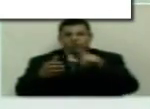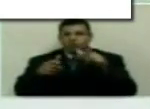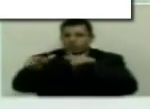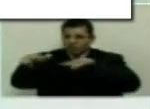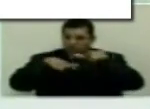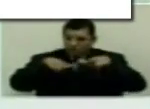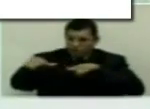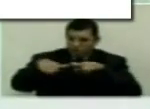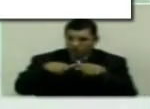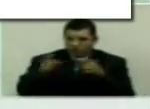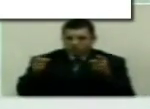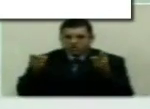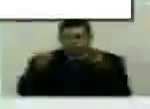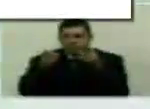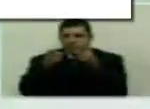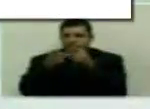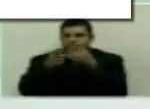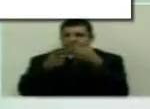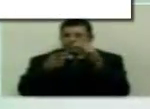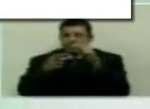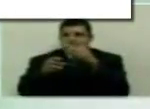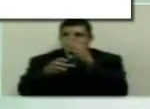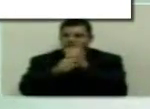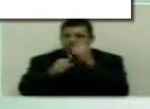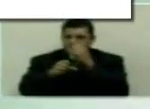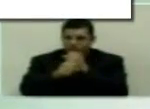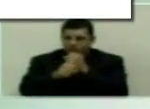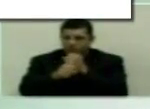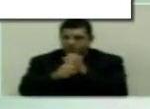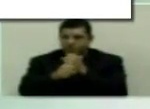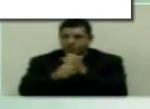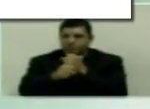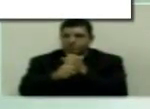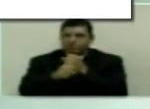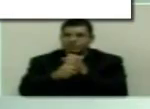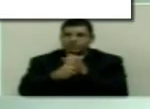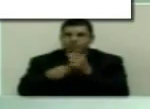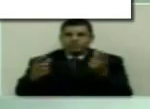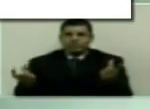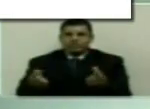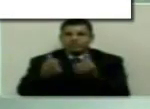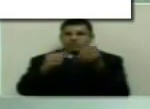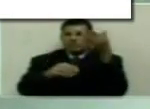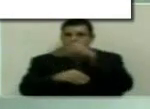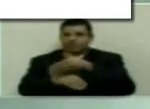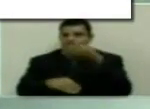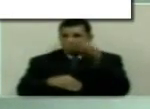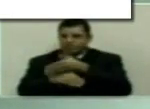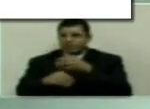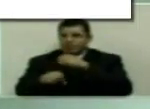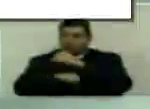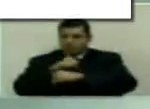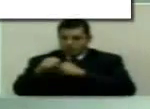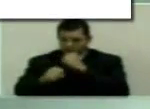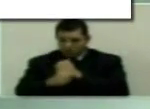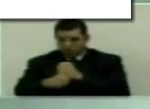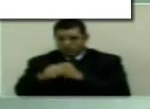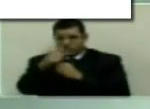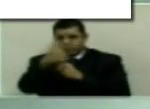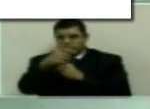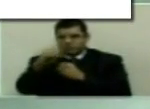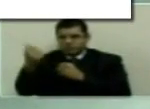e reduzissem seus orçamentos de custeio e investimento para o ano de